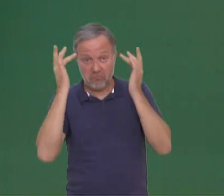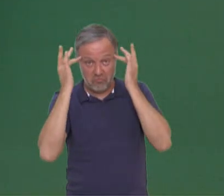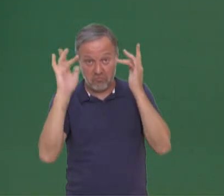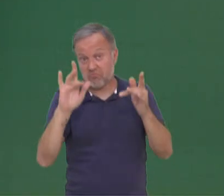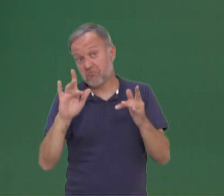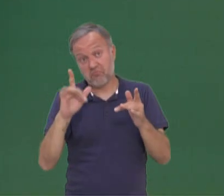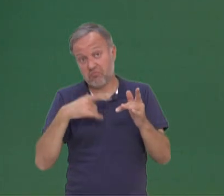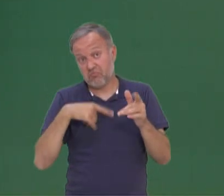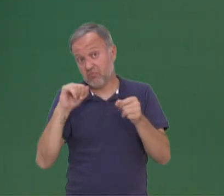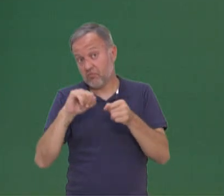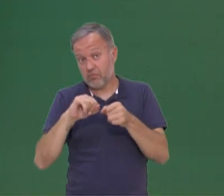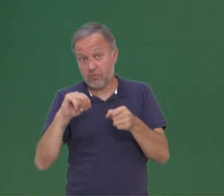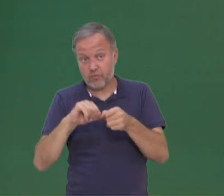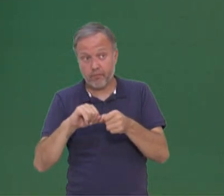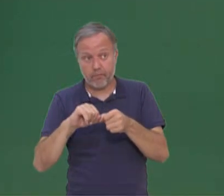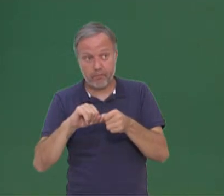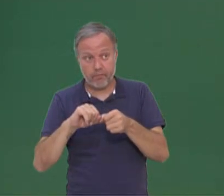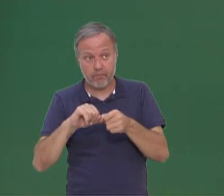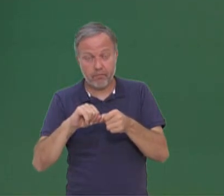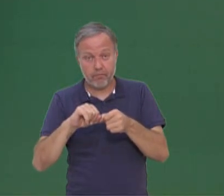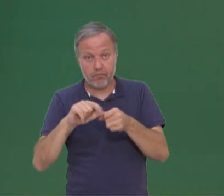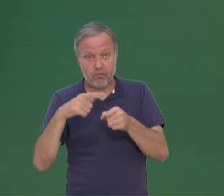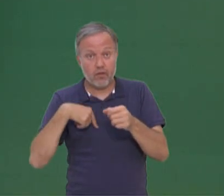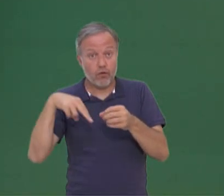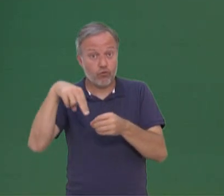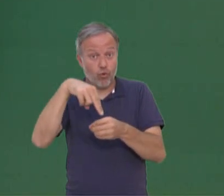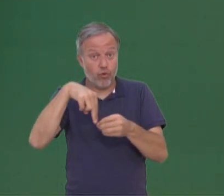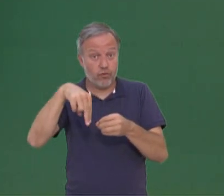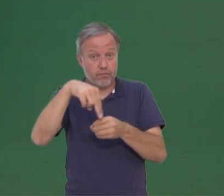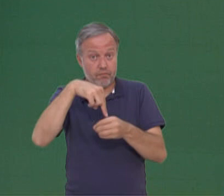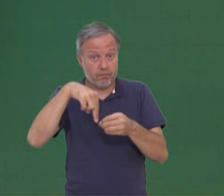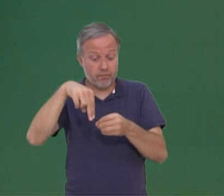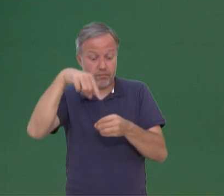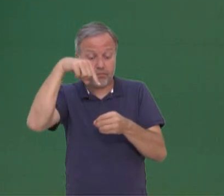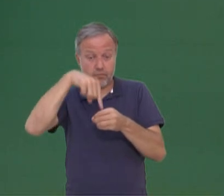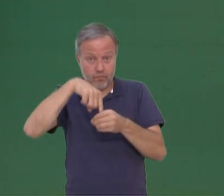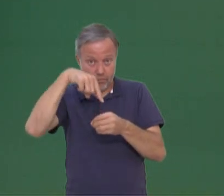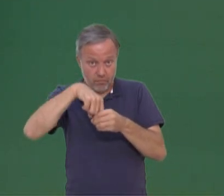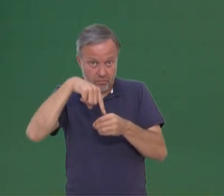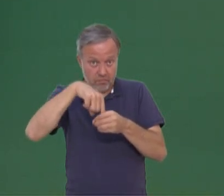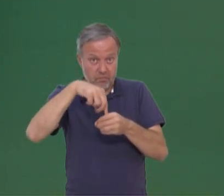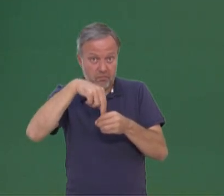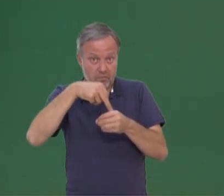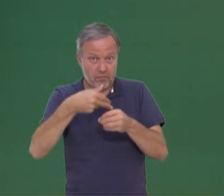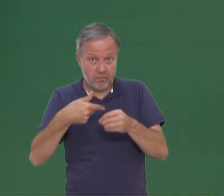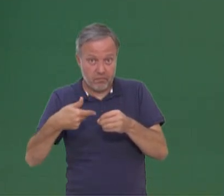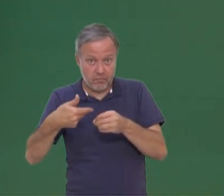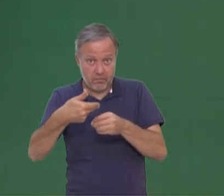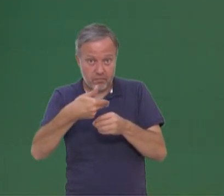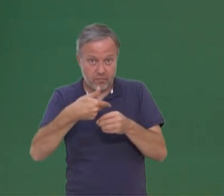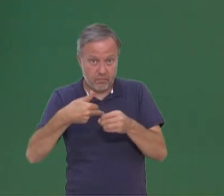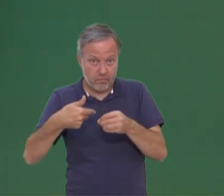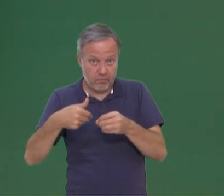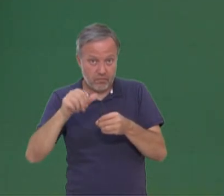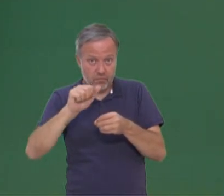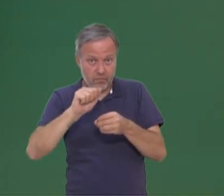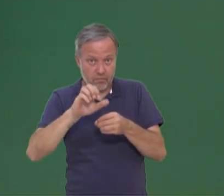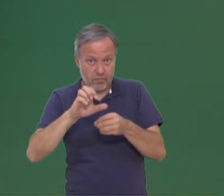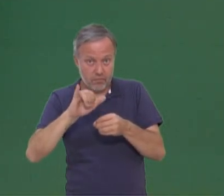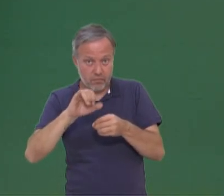e nem do que estava lá dentro. Ele falou que era um núcleo, e lá dentro, por ter substâncias ácidas, ele falou, lá dentro estão os